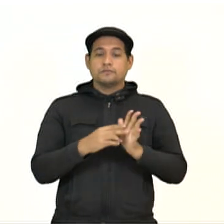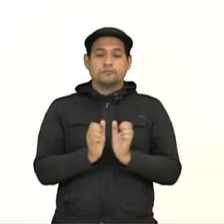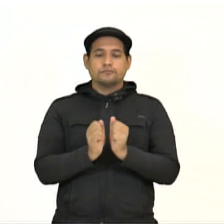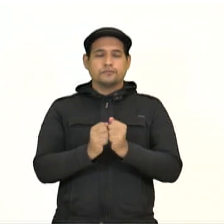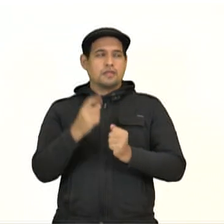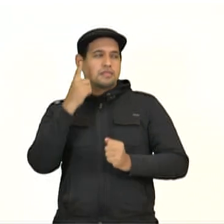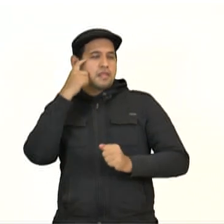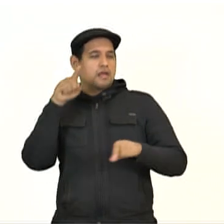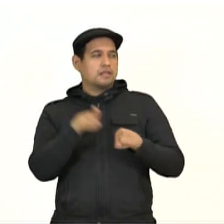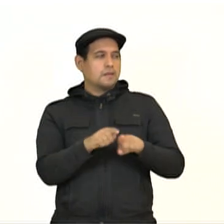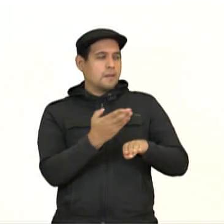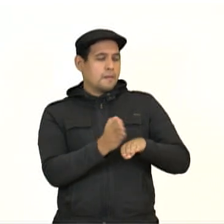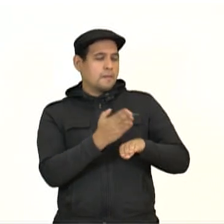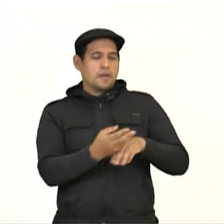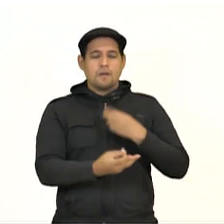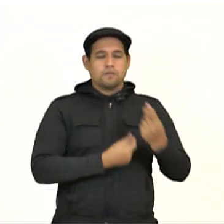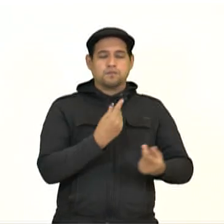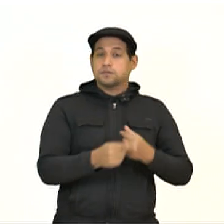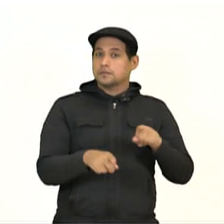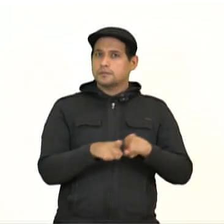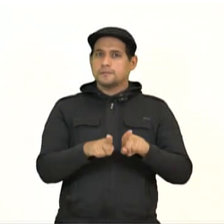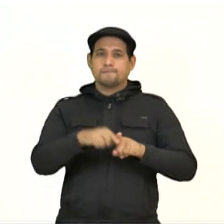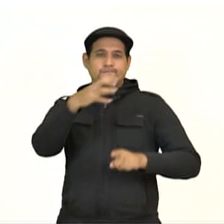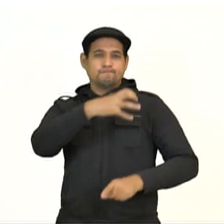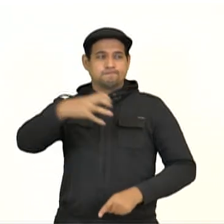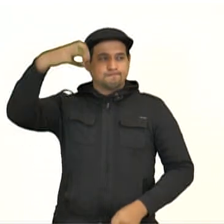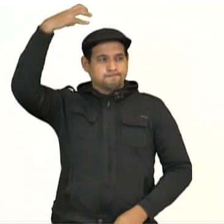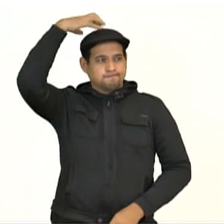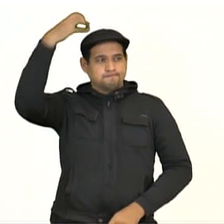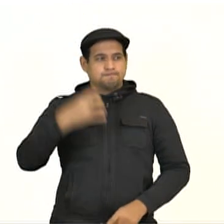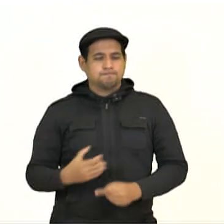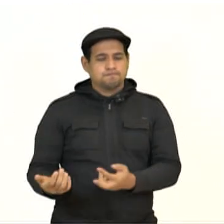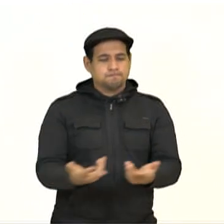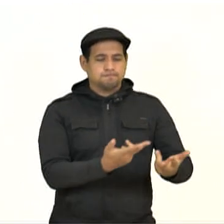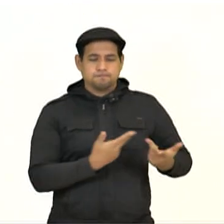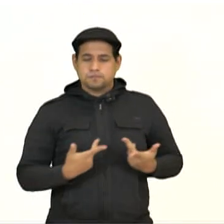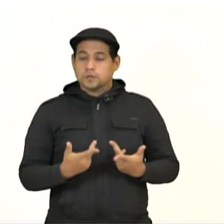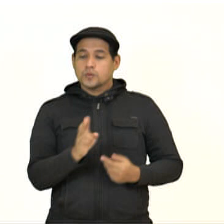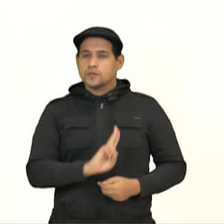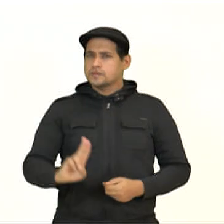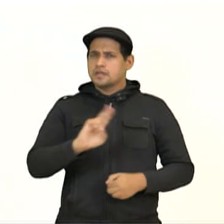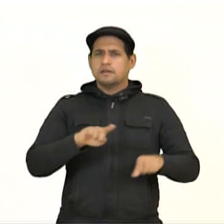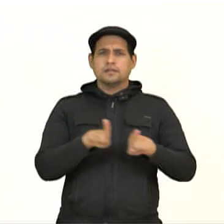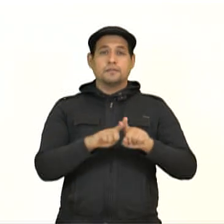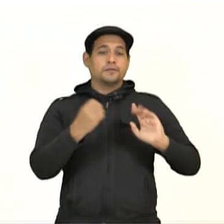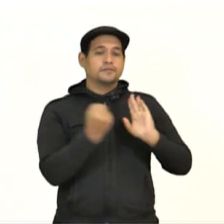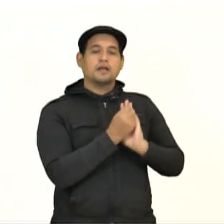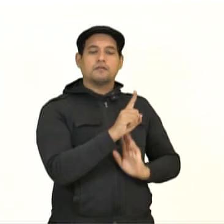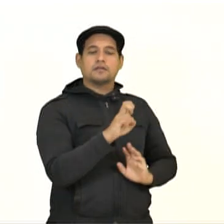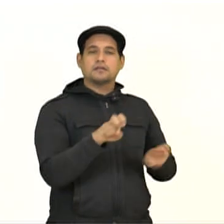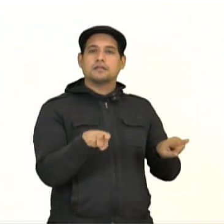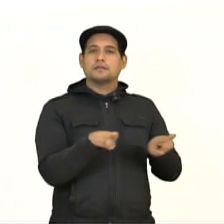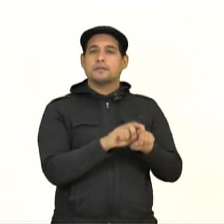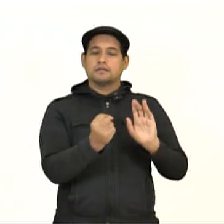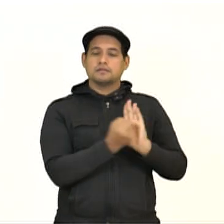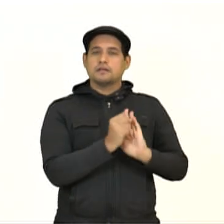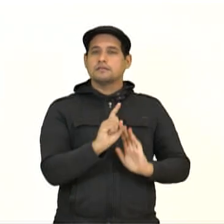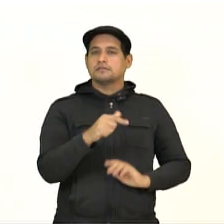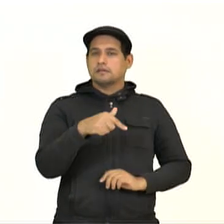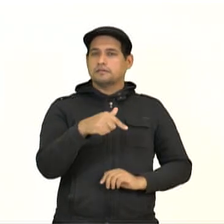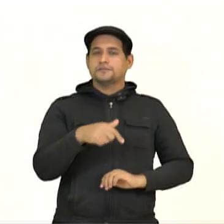práticas econômicas que as monarquias absolutistas europeias adotaram entre o século XV e o século